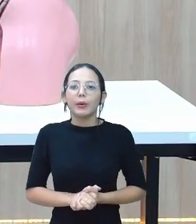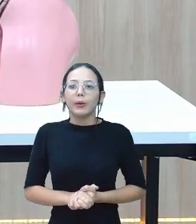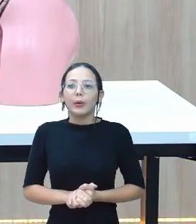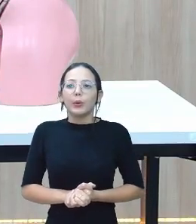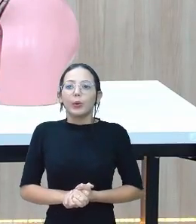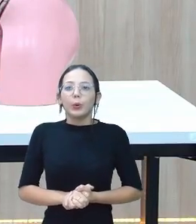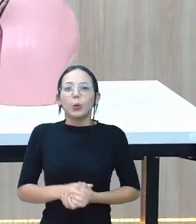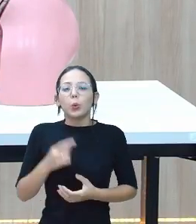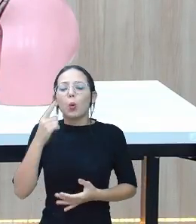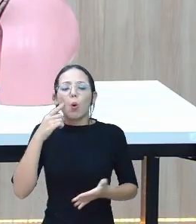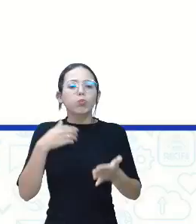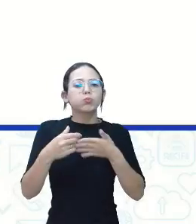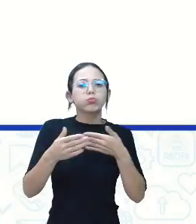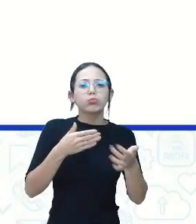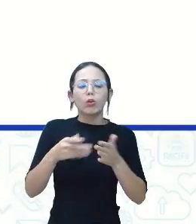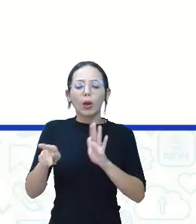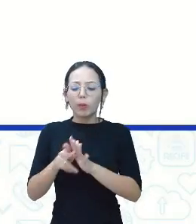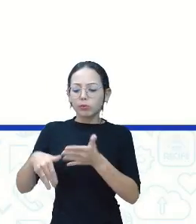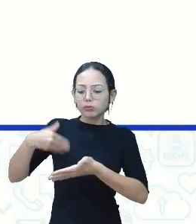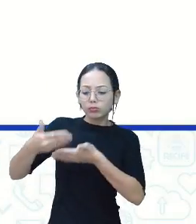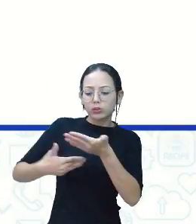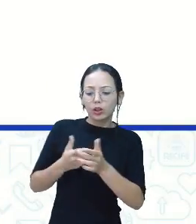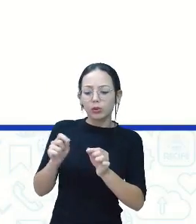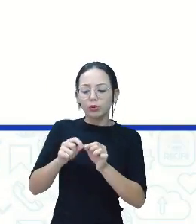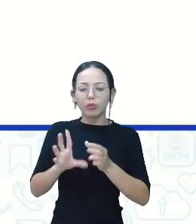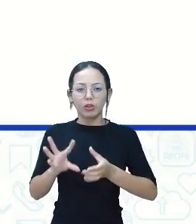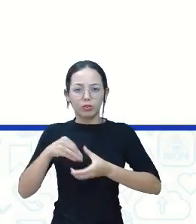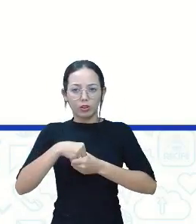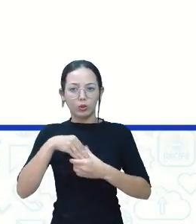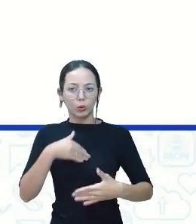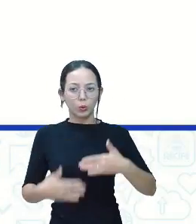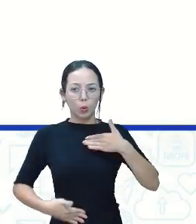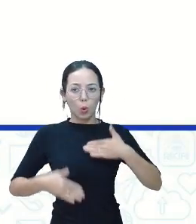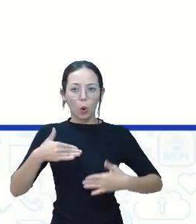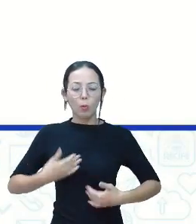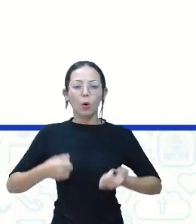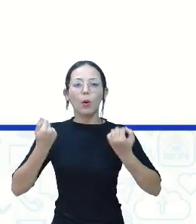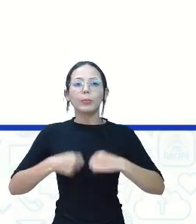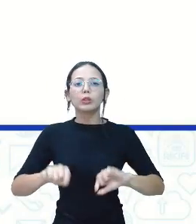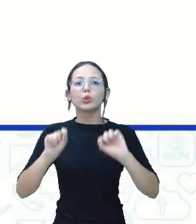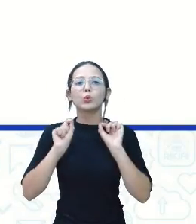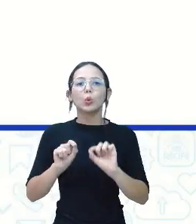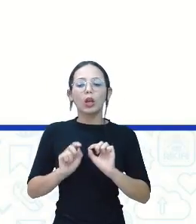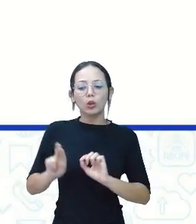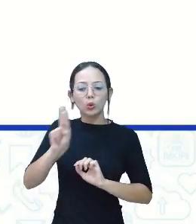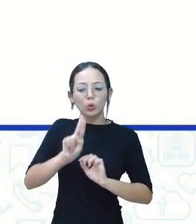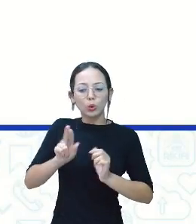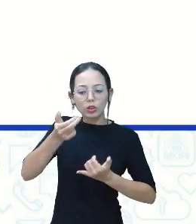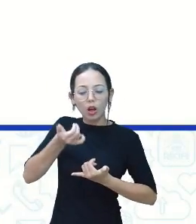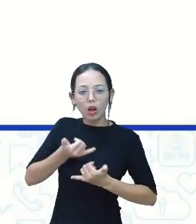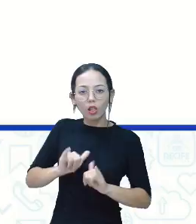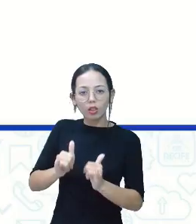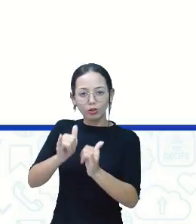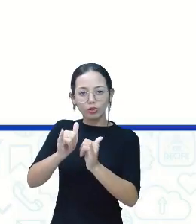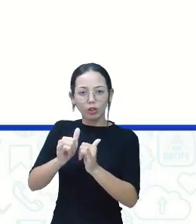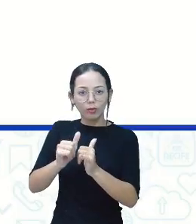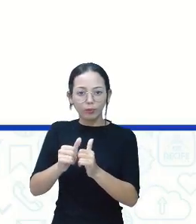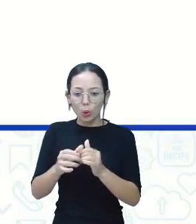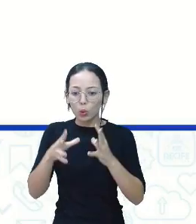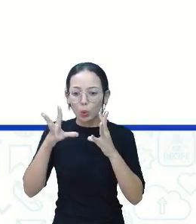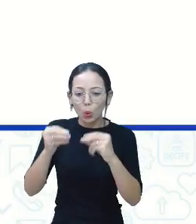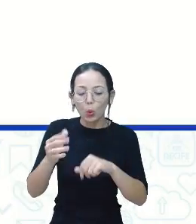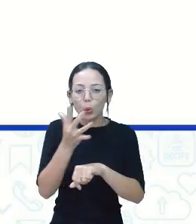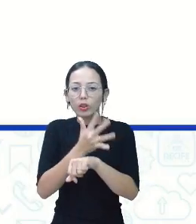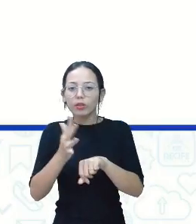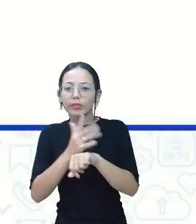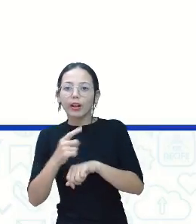E para qualquer processo ser realizado em nosso corpo, é necessário o gasto de energia. Então, toda atividade